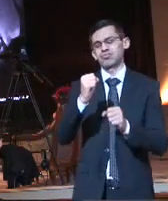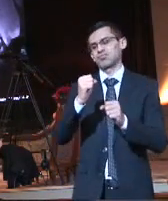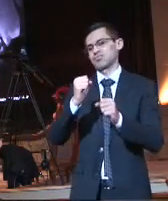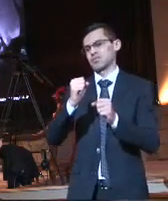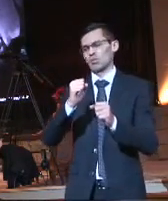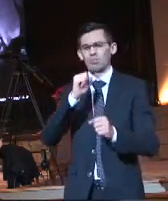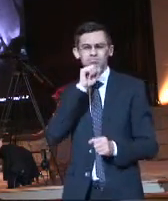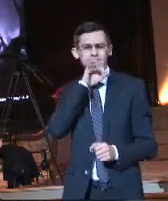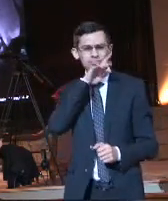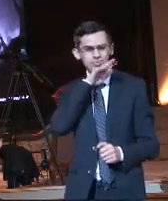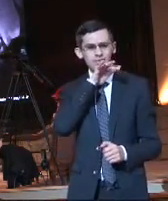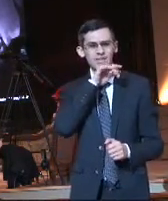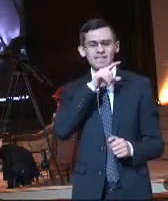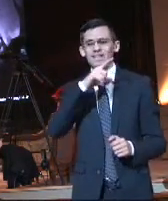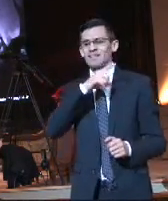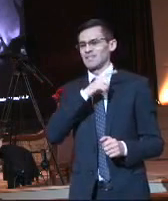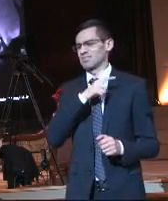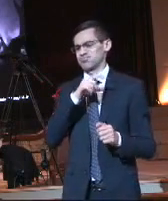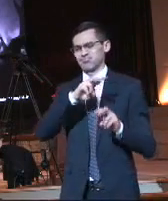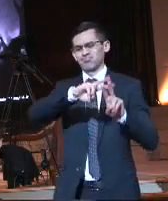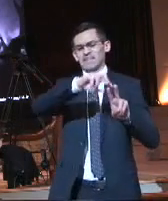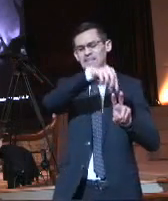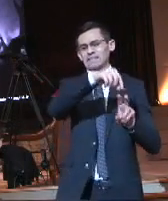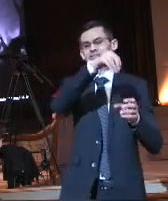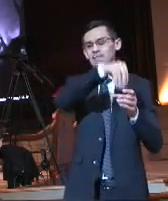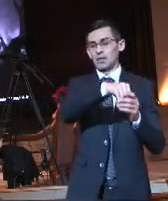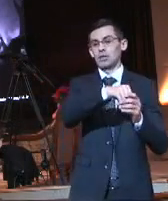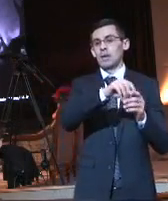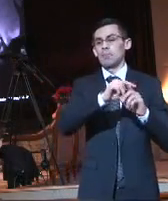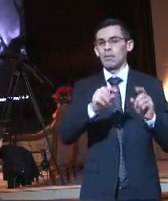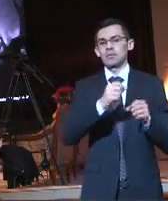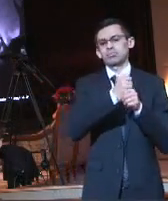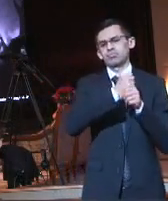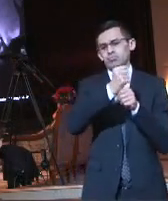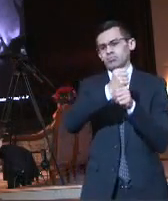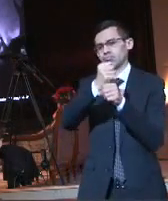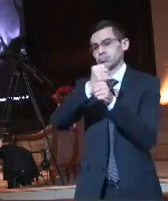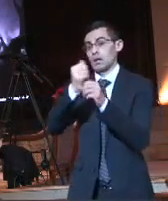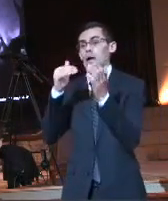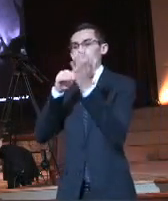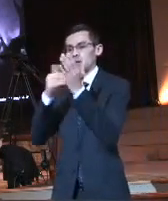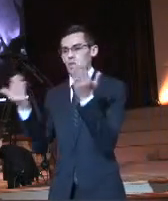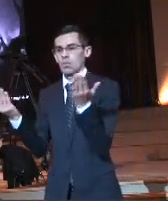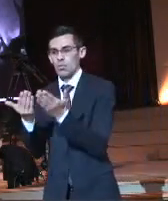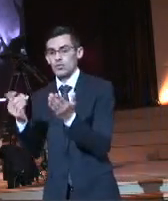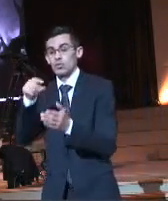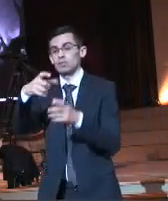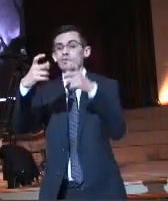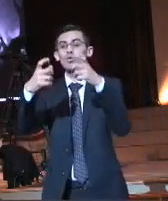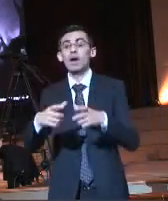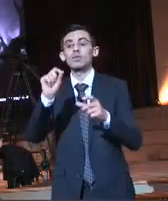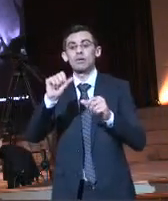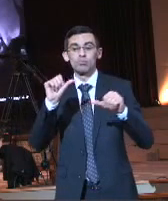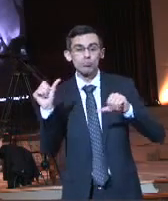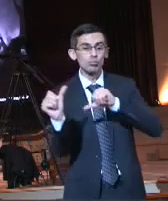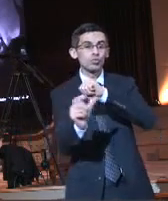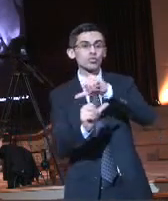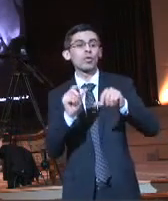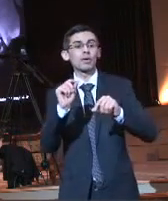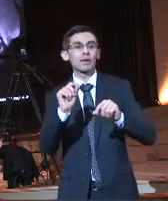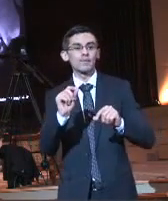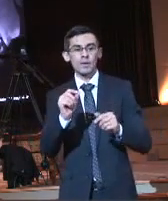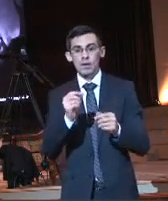de aviltamento, e depois, durante esses anos todos até hoje, esse lugar virou um lugar de transformação